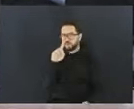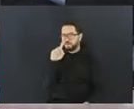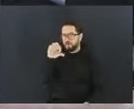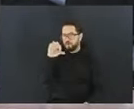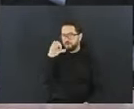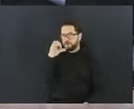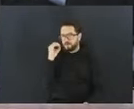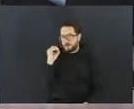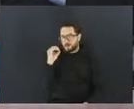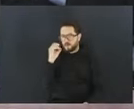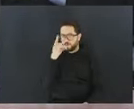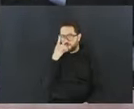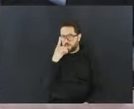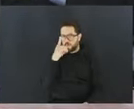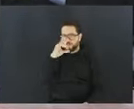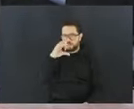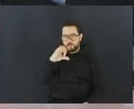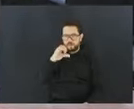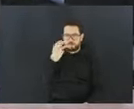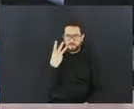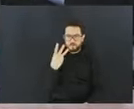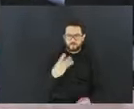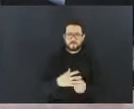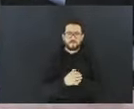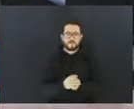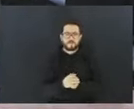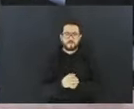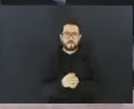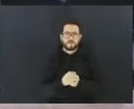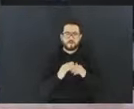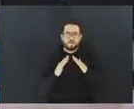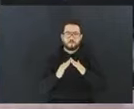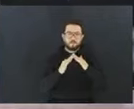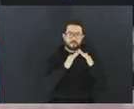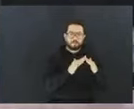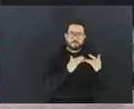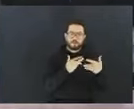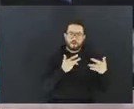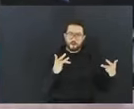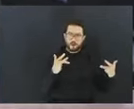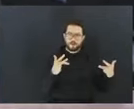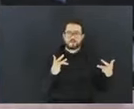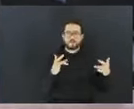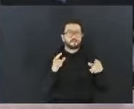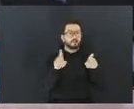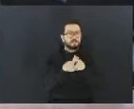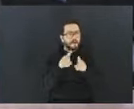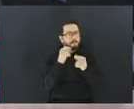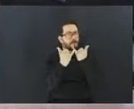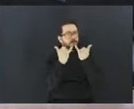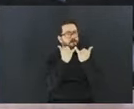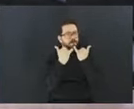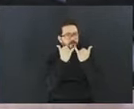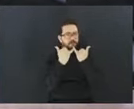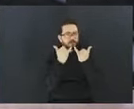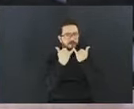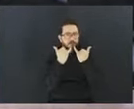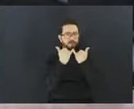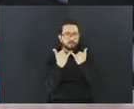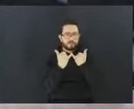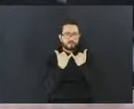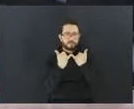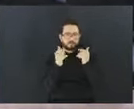rápido. Situação do vizinho solidário também é parecido, né, com o que a gente entende